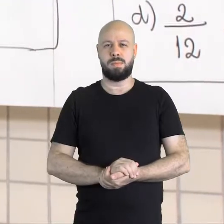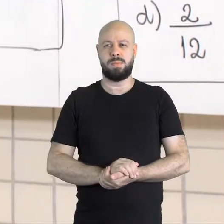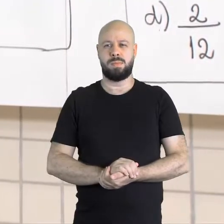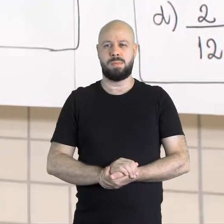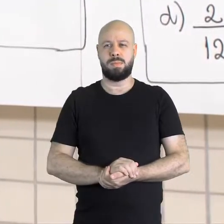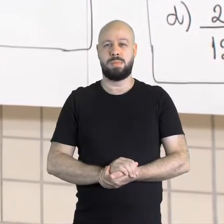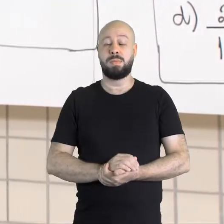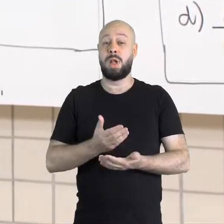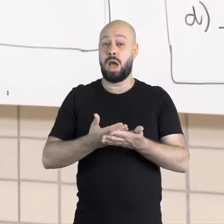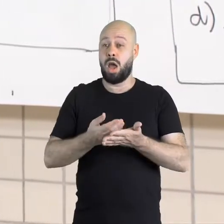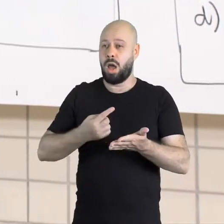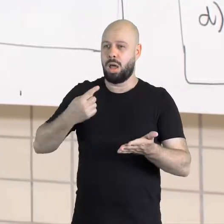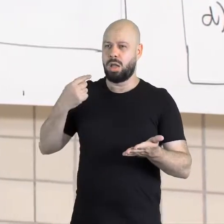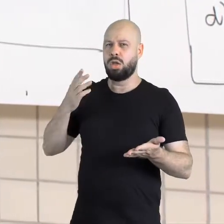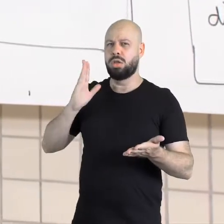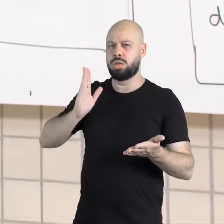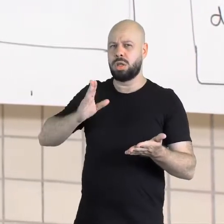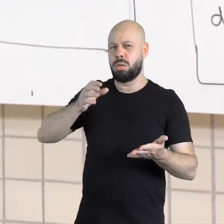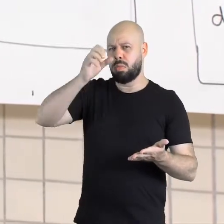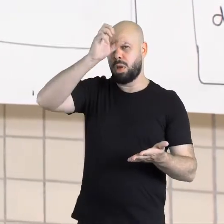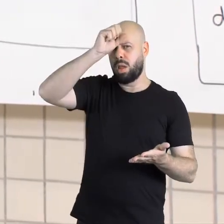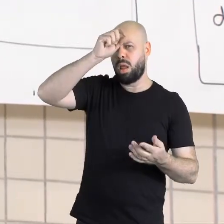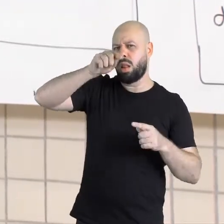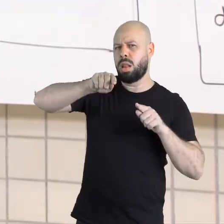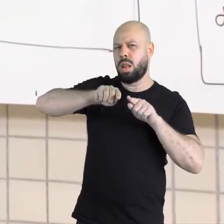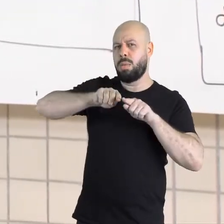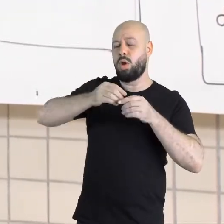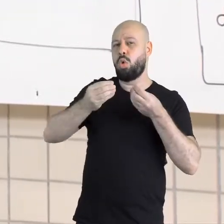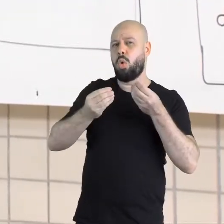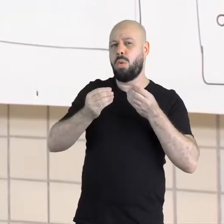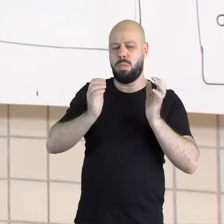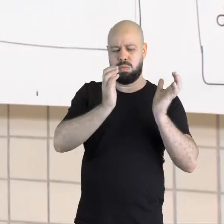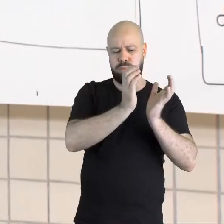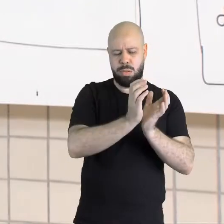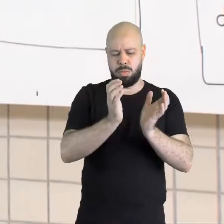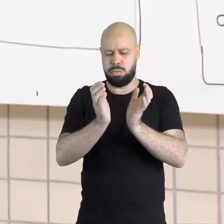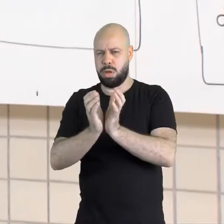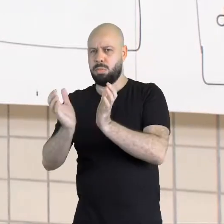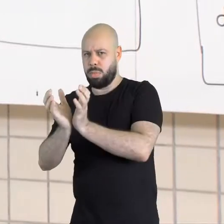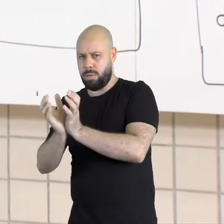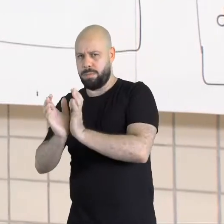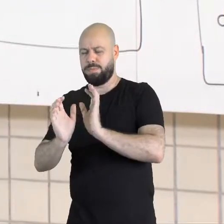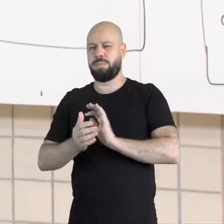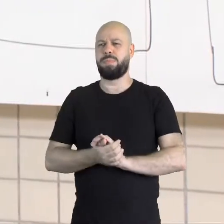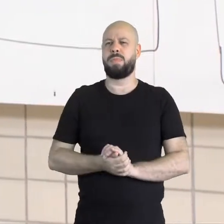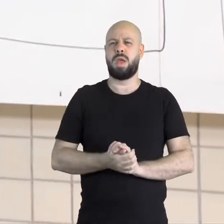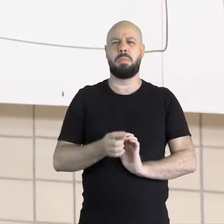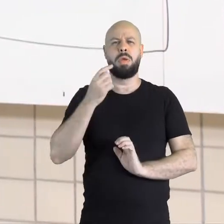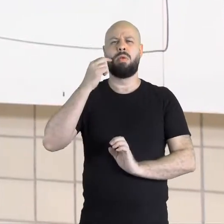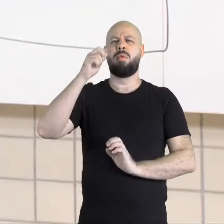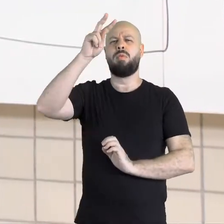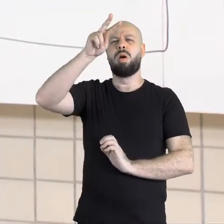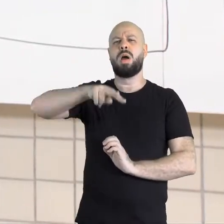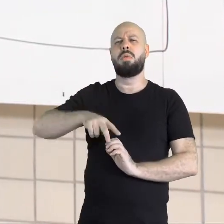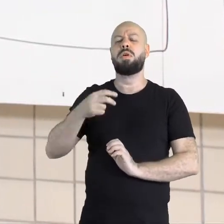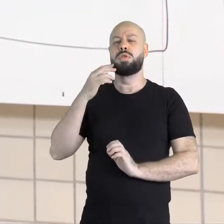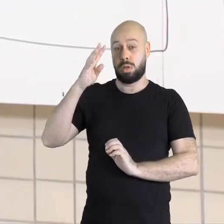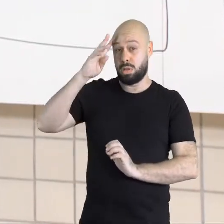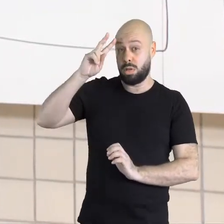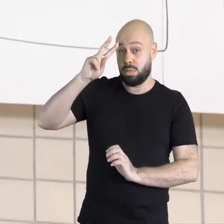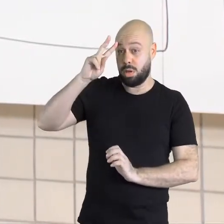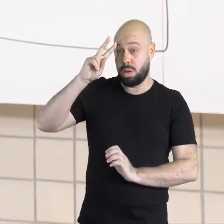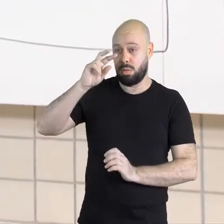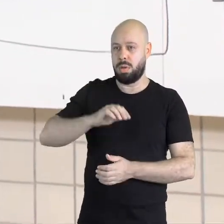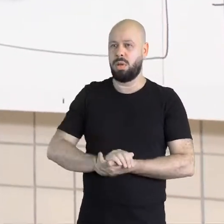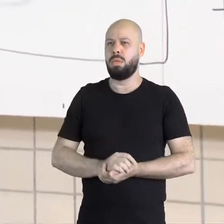Nas aulas anteriores, nós aprendemos também a classificação dessas frações. Olhando aqui, será que você se lembra?